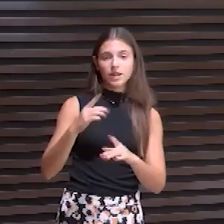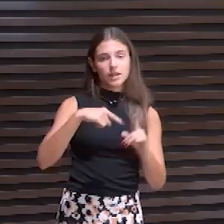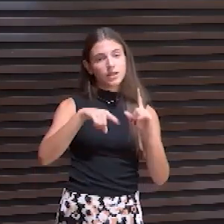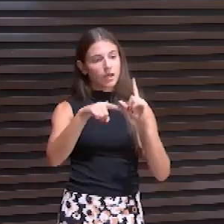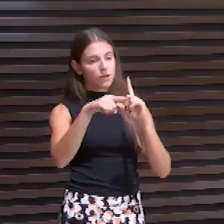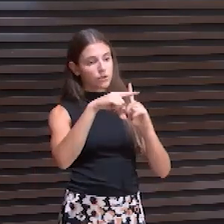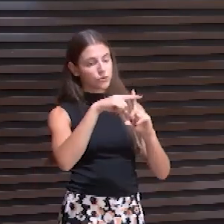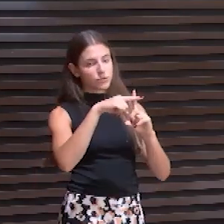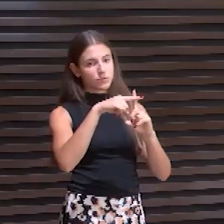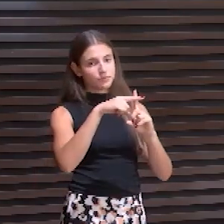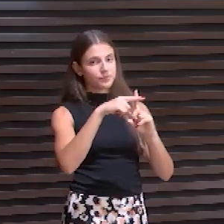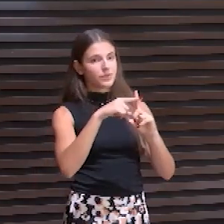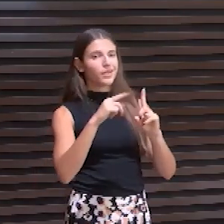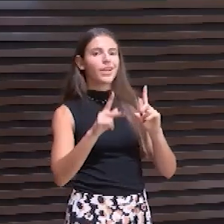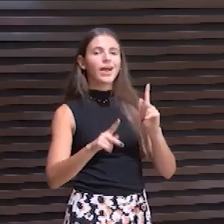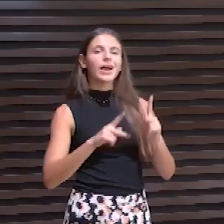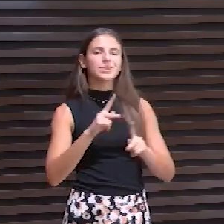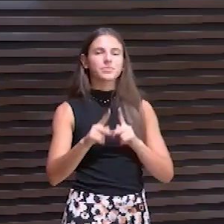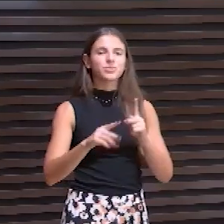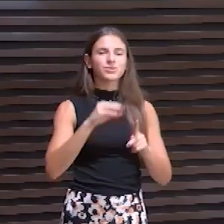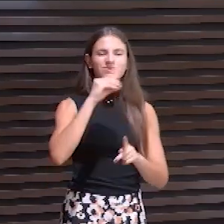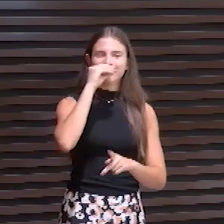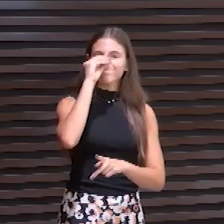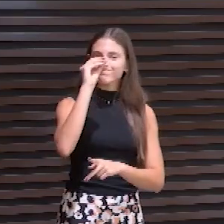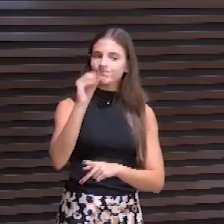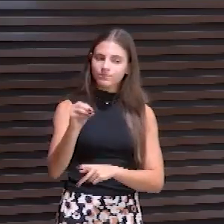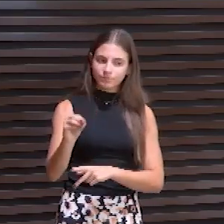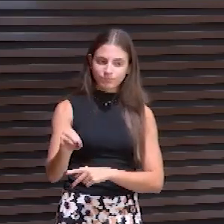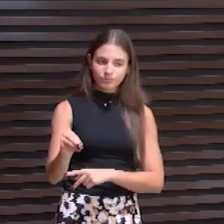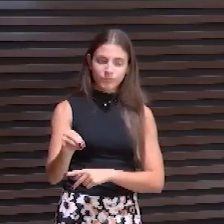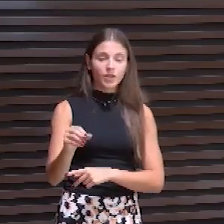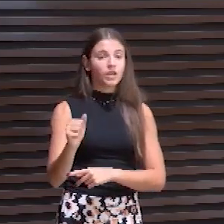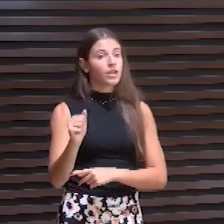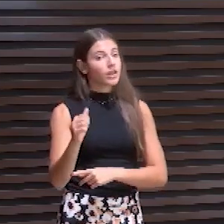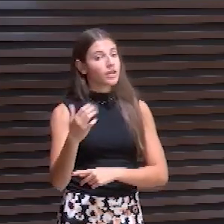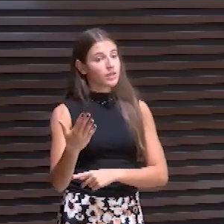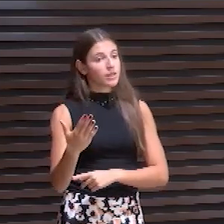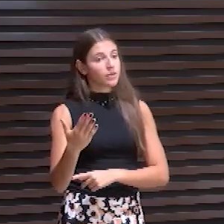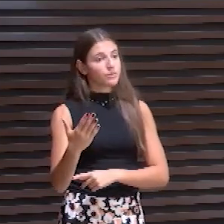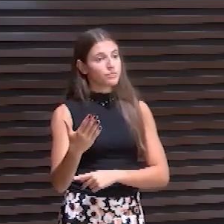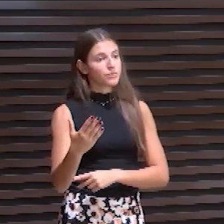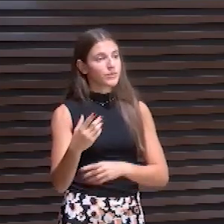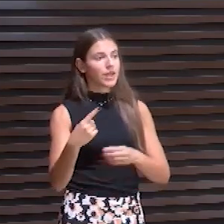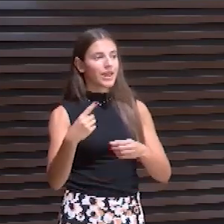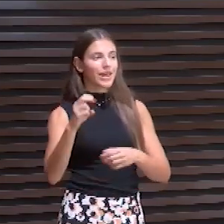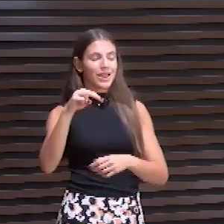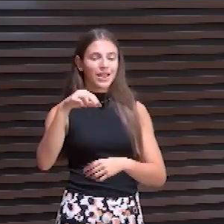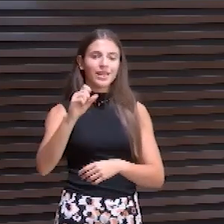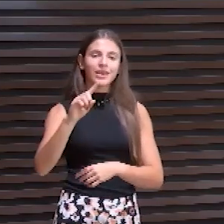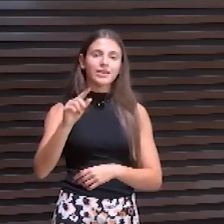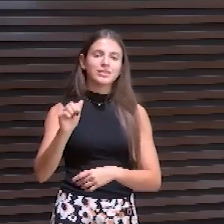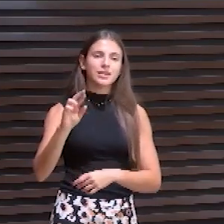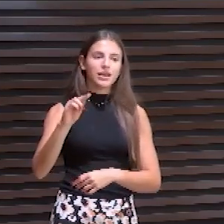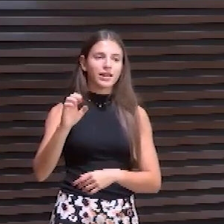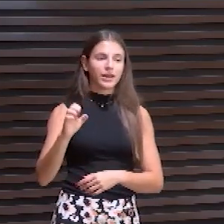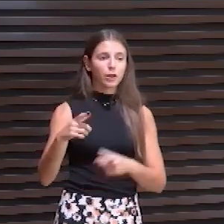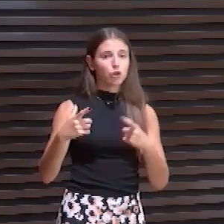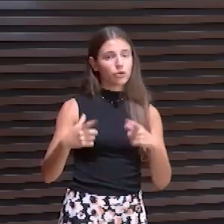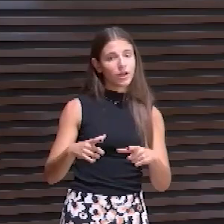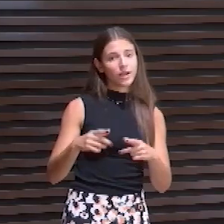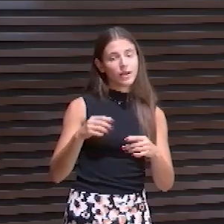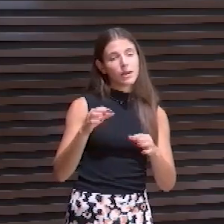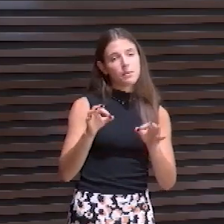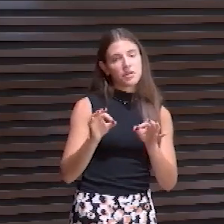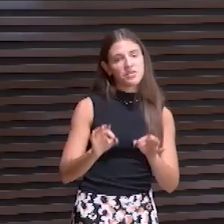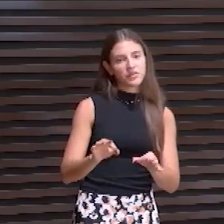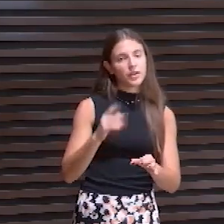as pessoas pulam fora. Então Nazaré seria o palco perfeito para esses pregadores de hoje em dia. Porque a